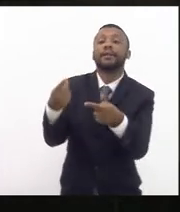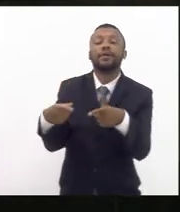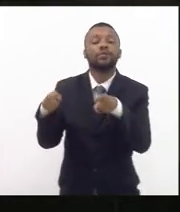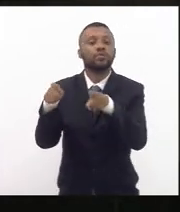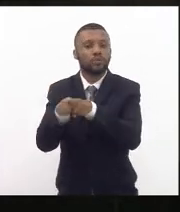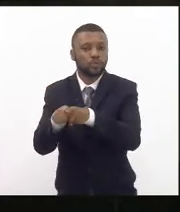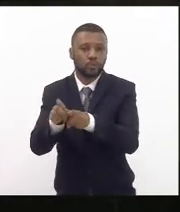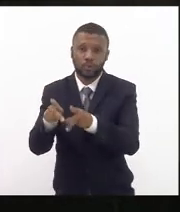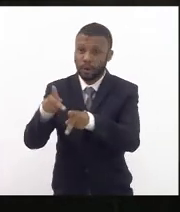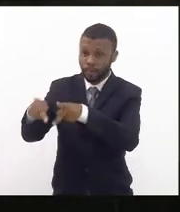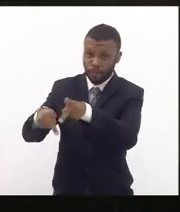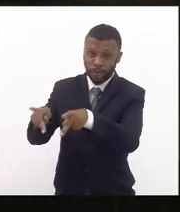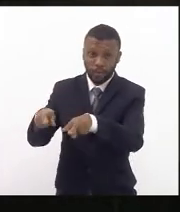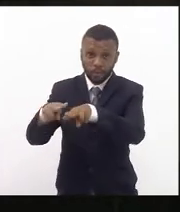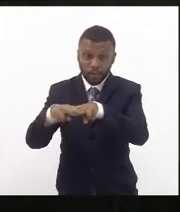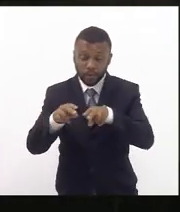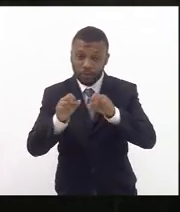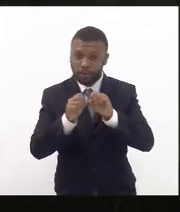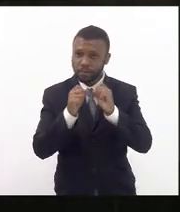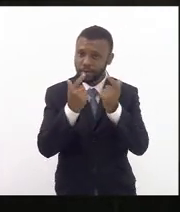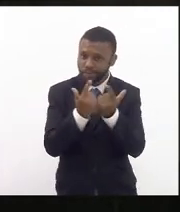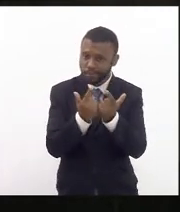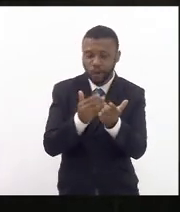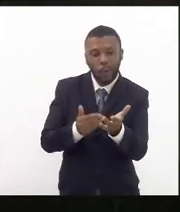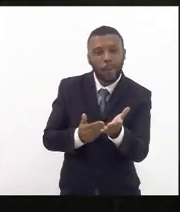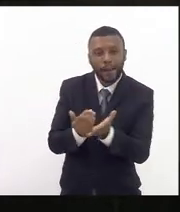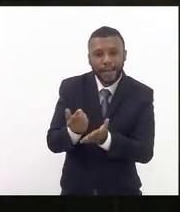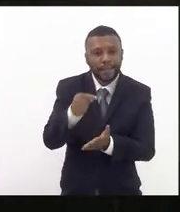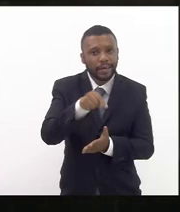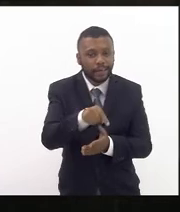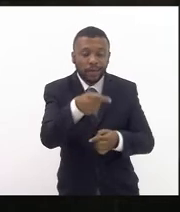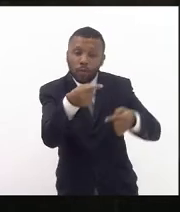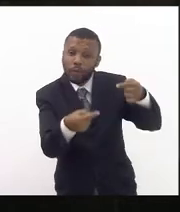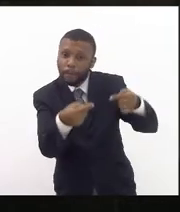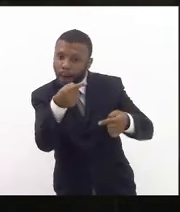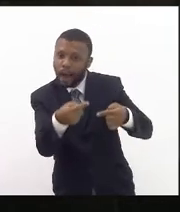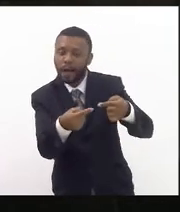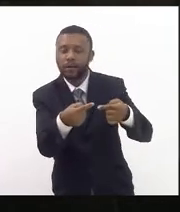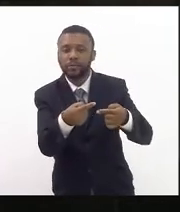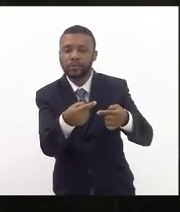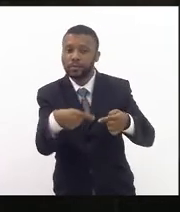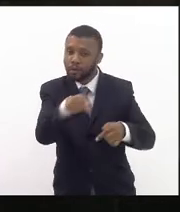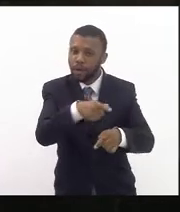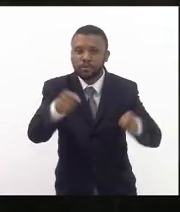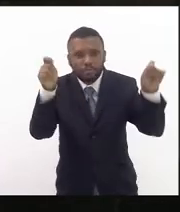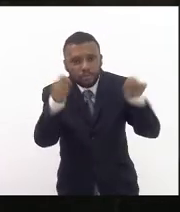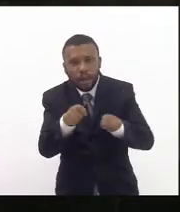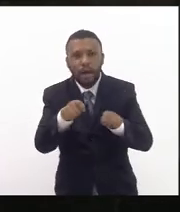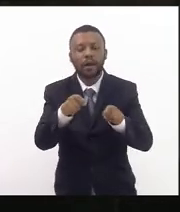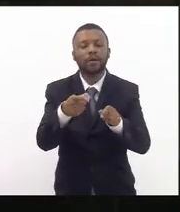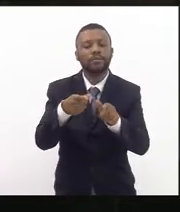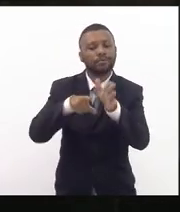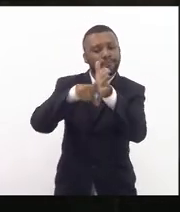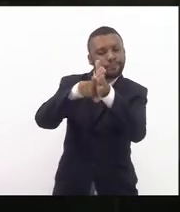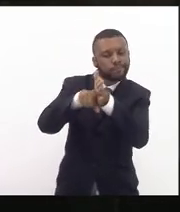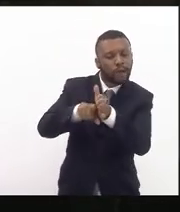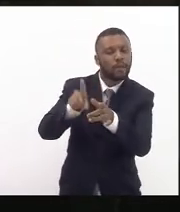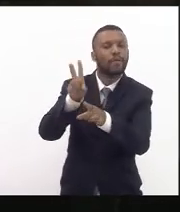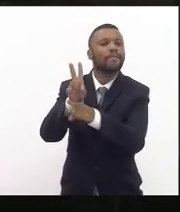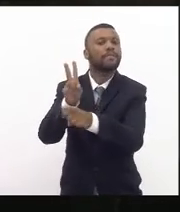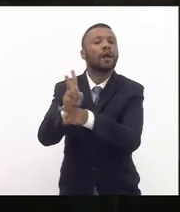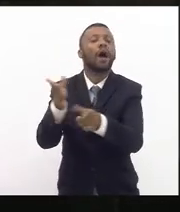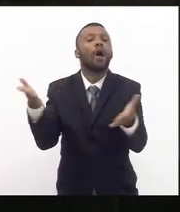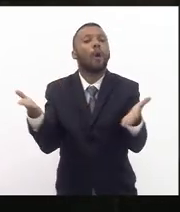até o debate sai da Assembleia Legislativa, porque é a Assembleia Legislativa que tem condições de fiscalizar